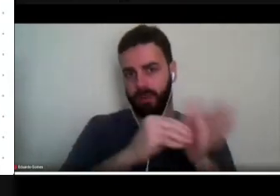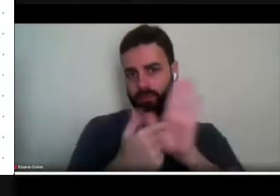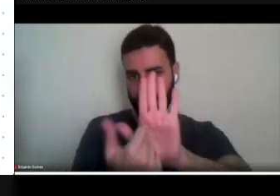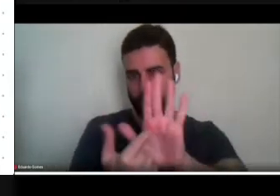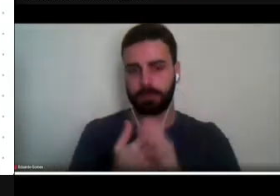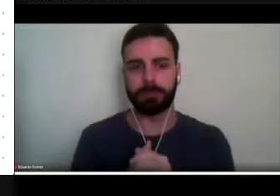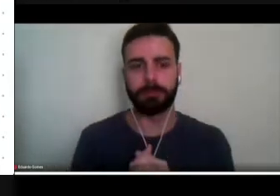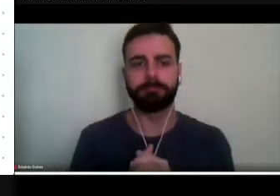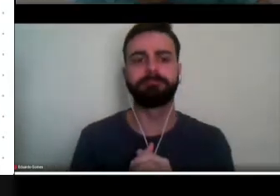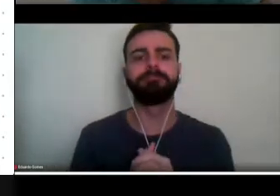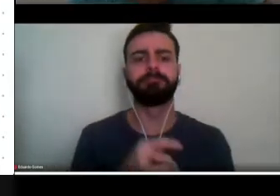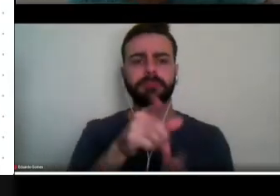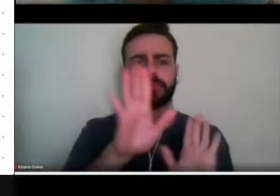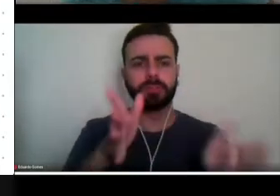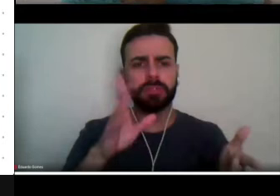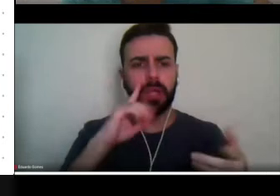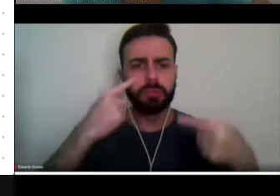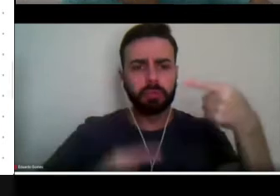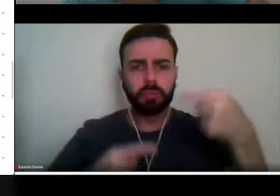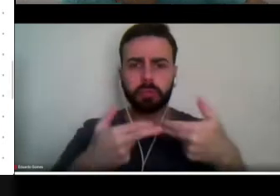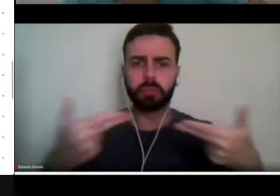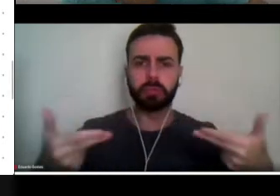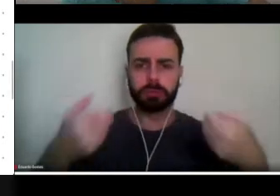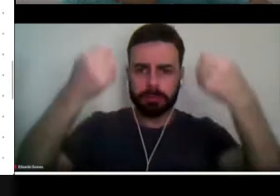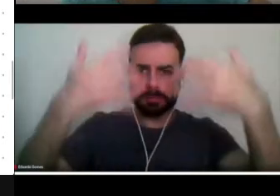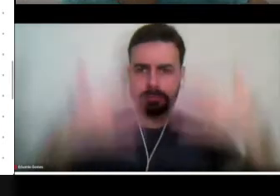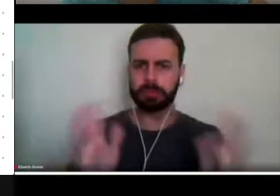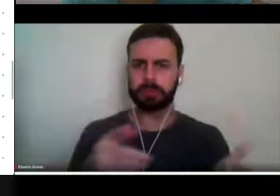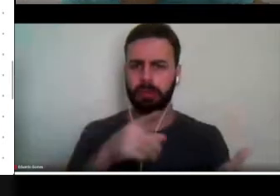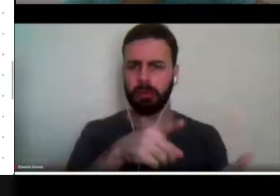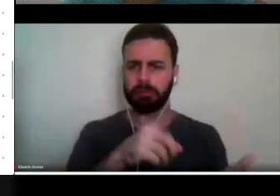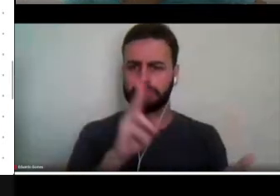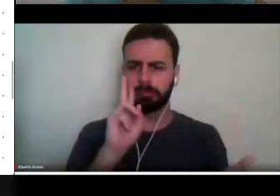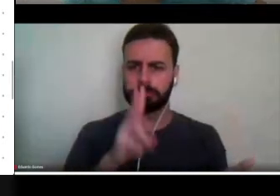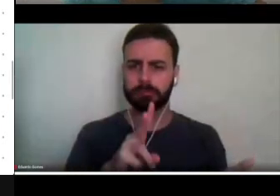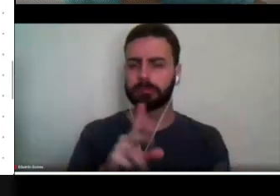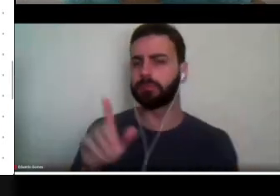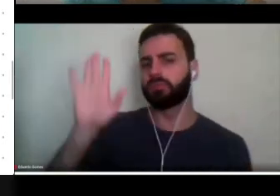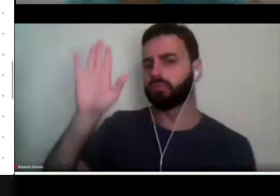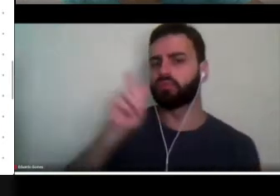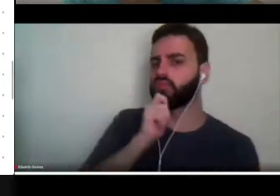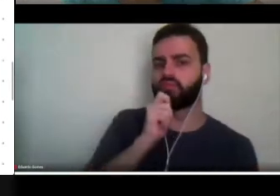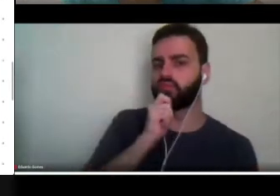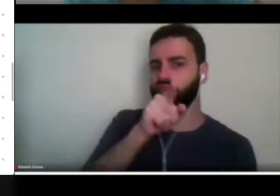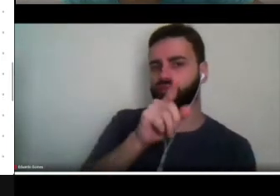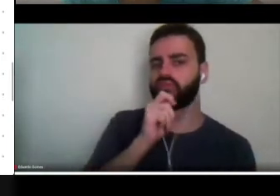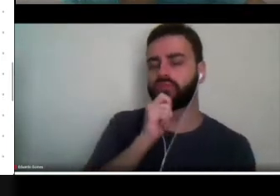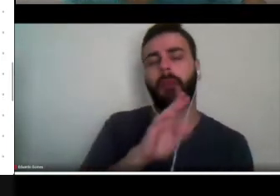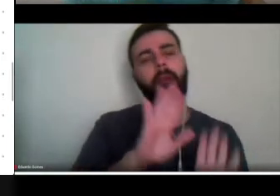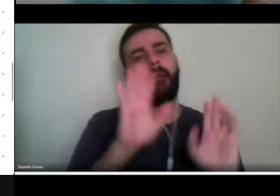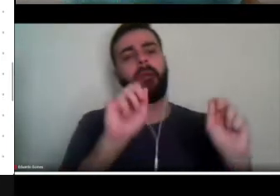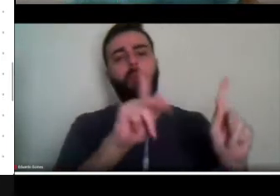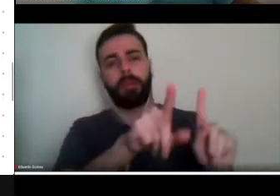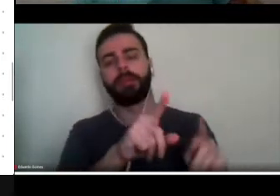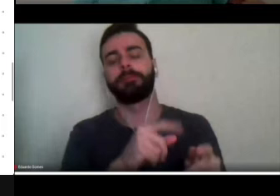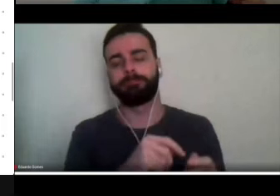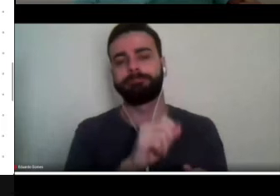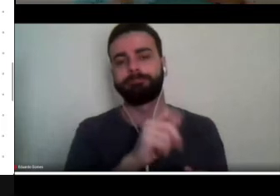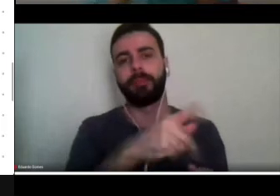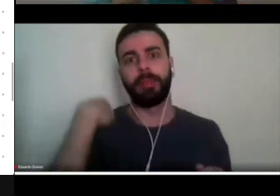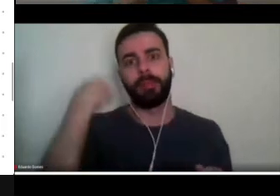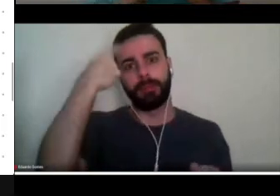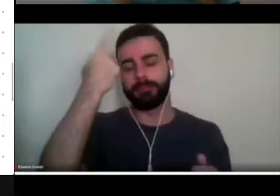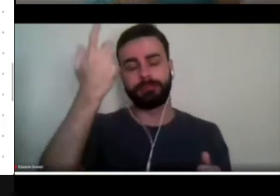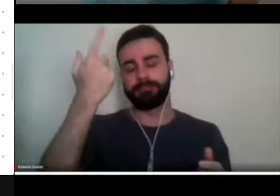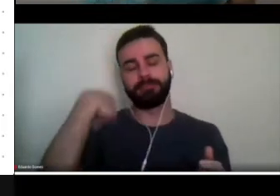Ainda não, professora. Então é esse que tá faltando. Eu tava achando que eu tava ficando maluca, mas não. Então é o seguinte. Eu tenho dois carros